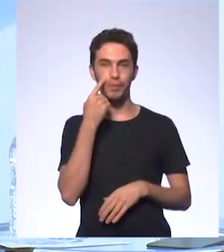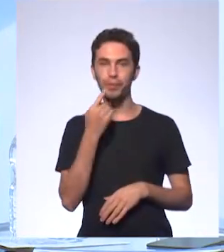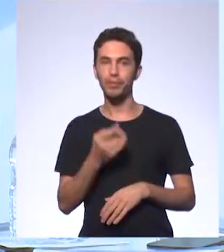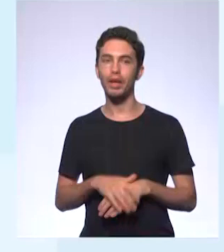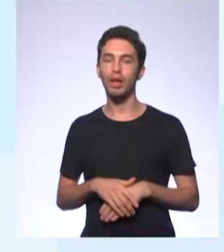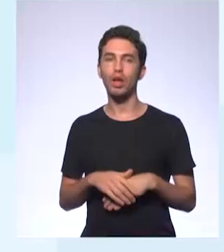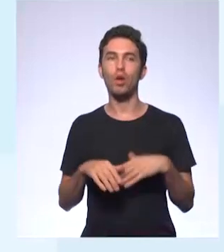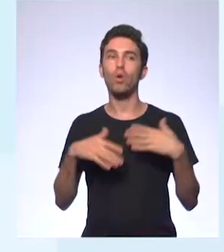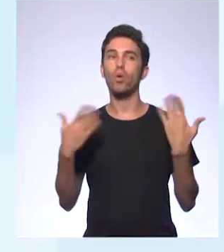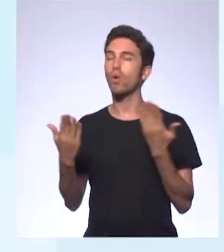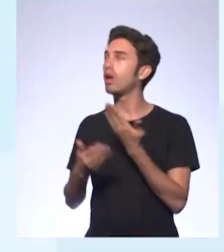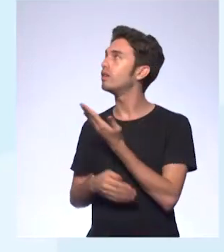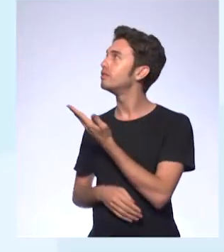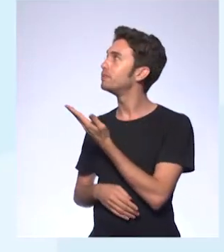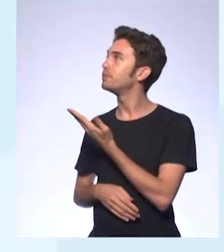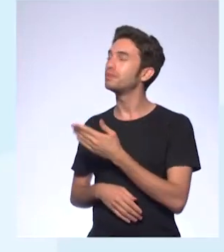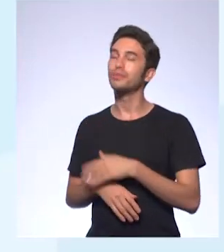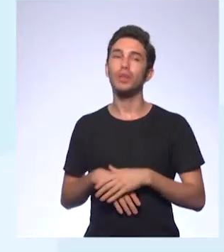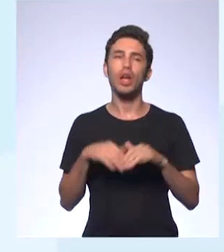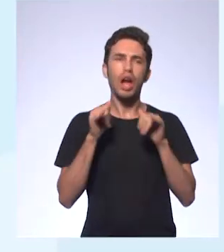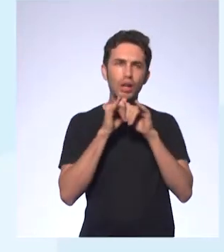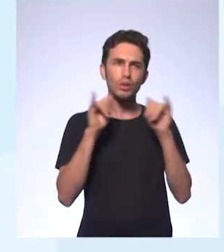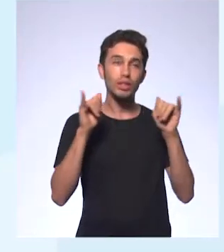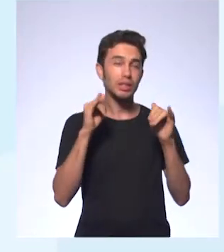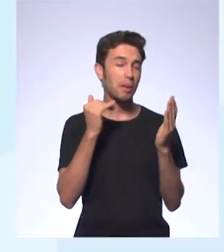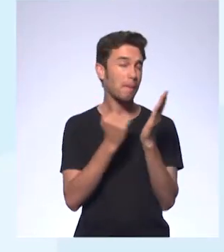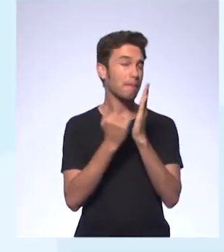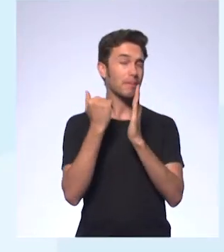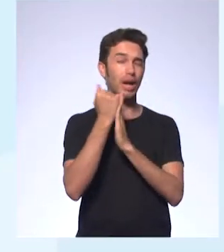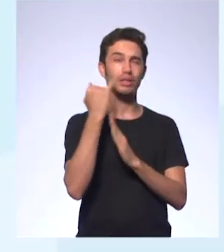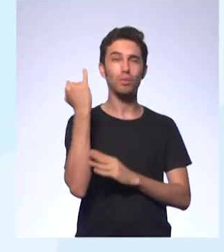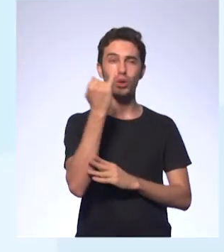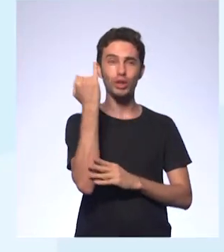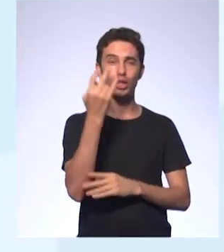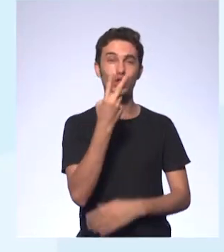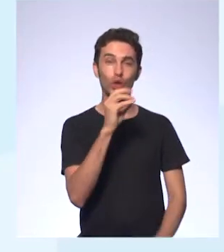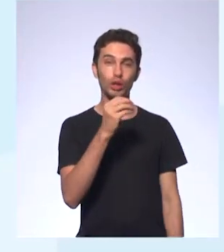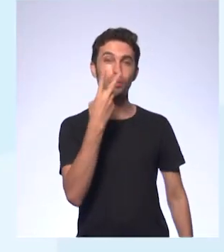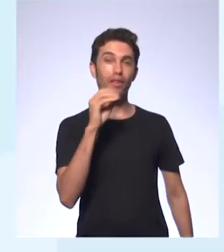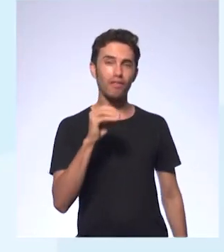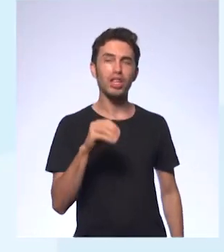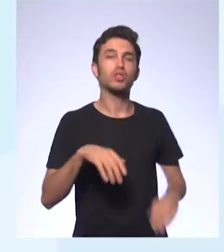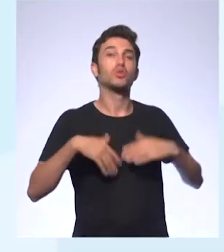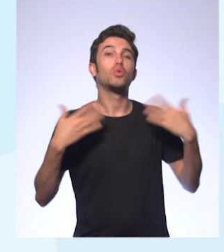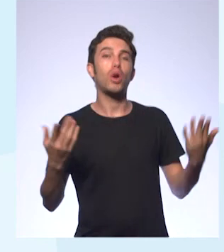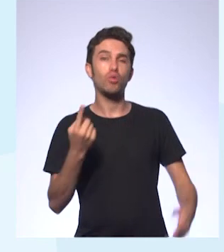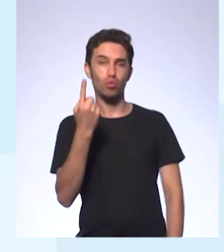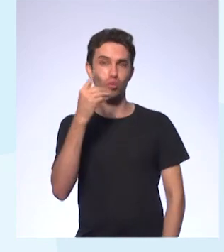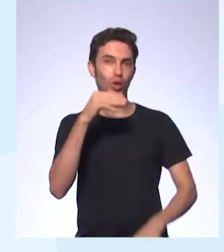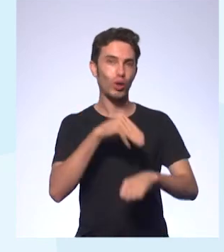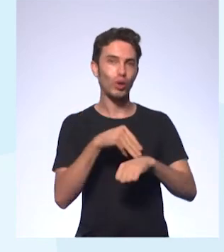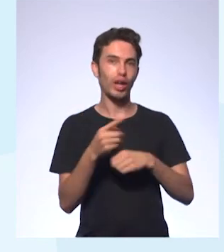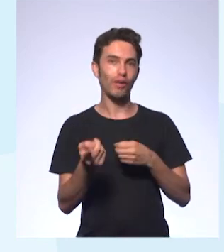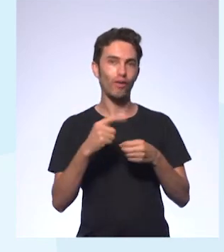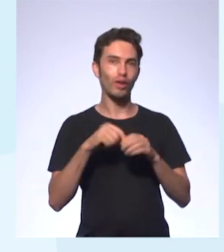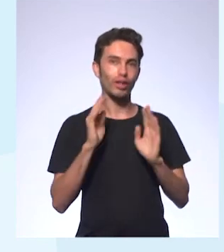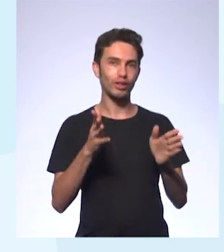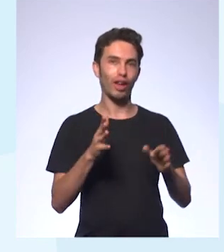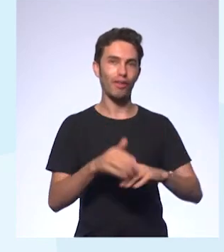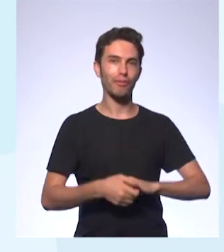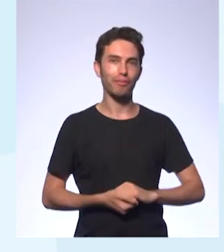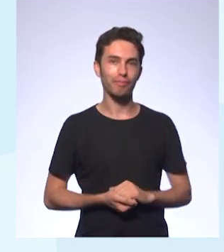é a notícia mais importante do ano de 2020? 1 minuto e a gente já volta.